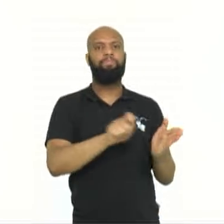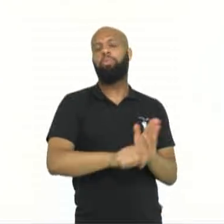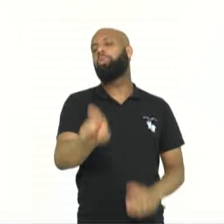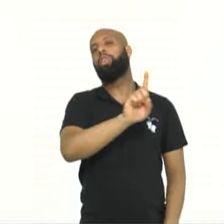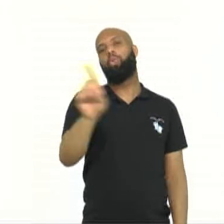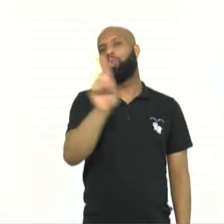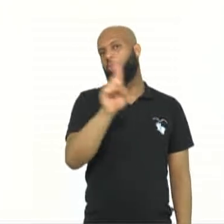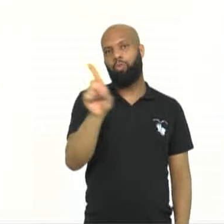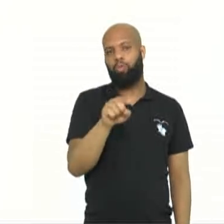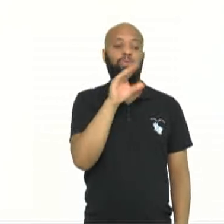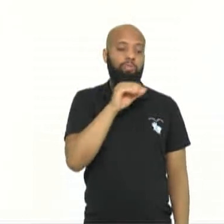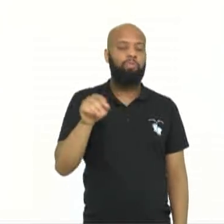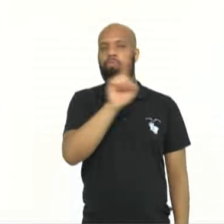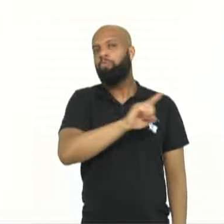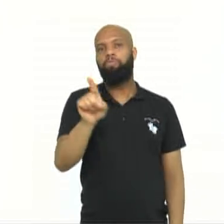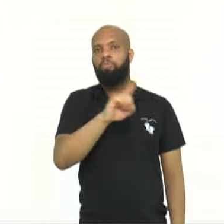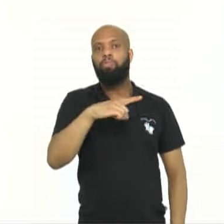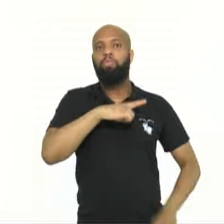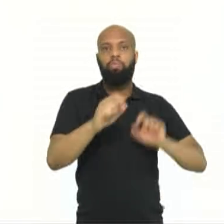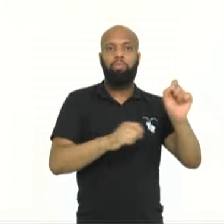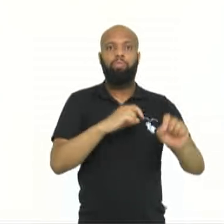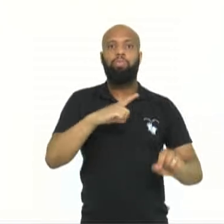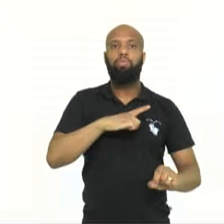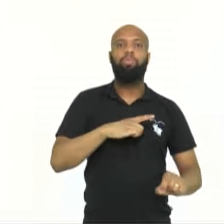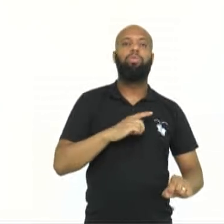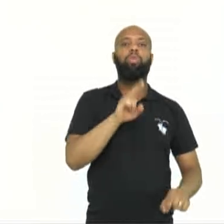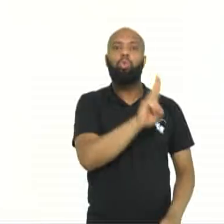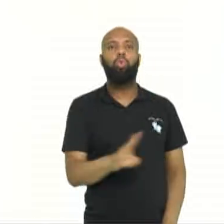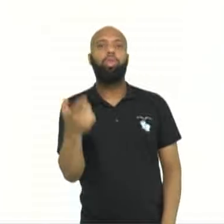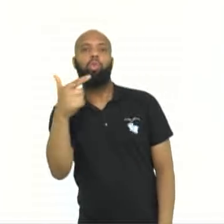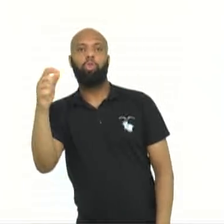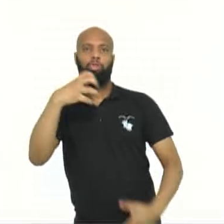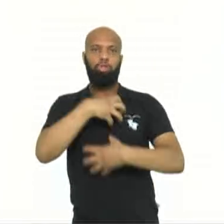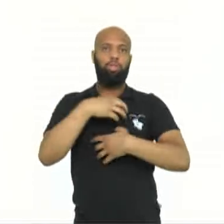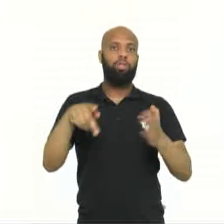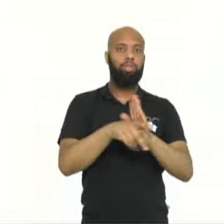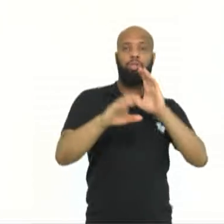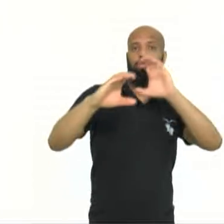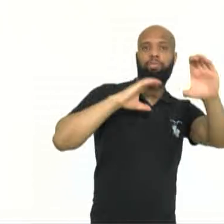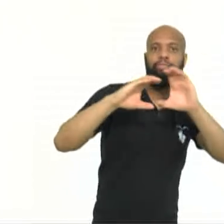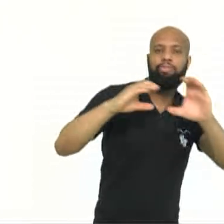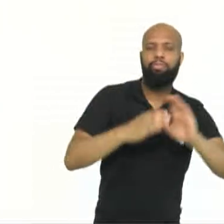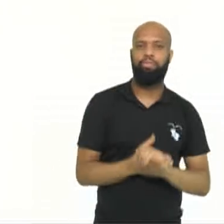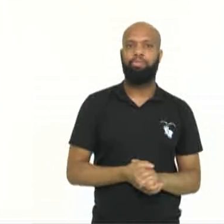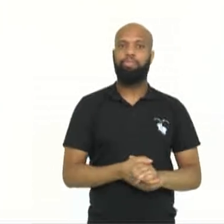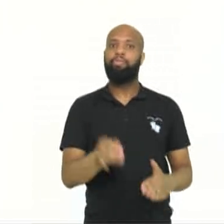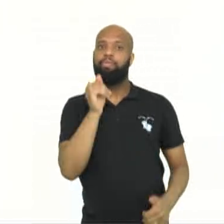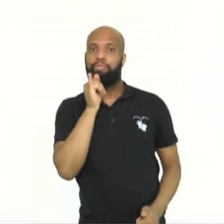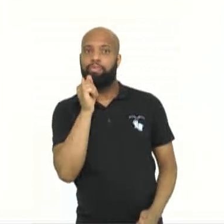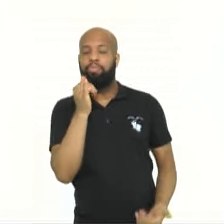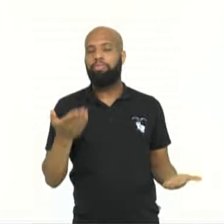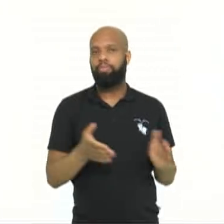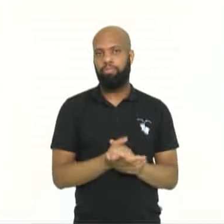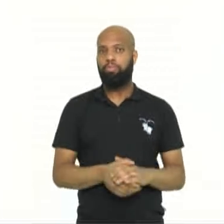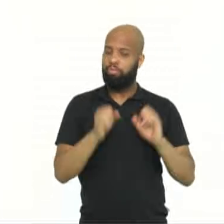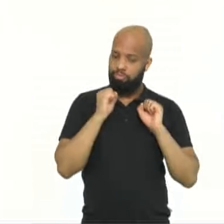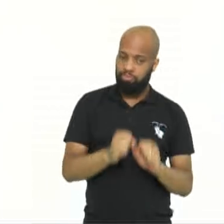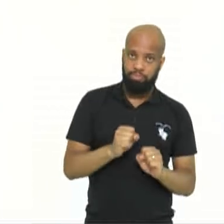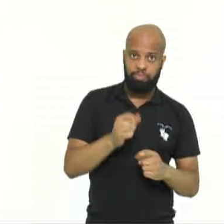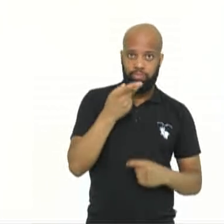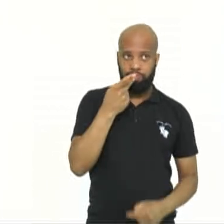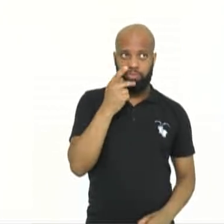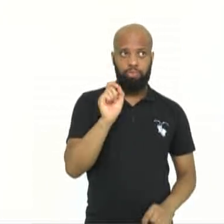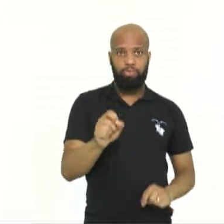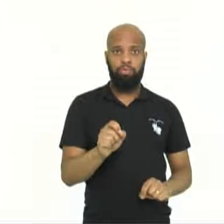ou falada. Ela recorre a outras formas de comunicação. Como exemplo, podemos